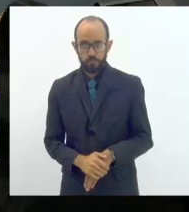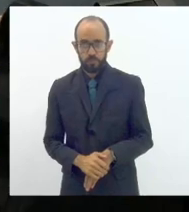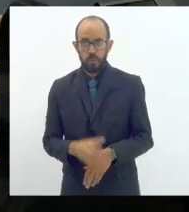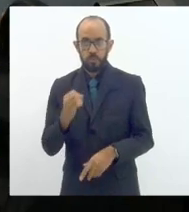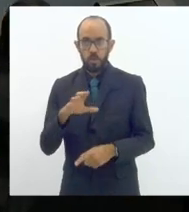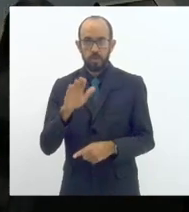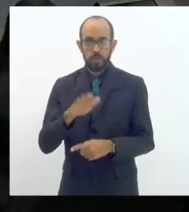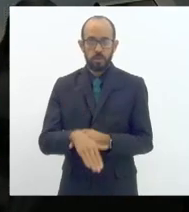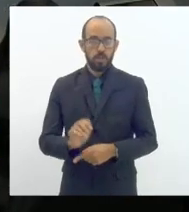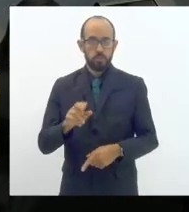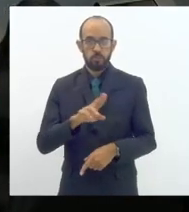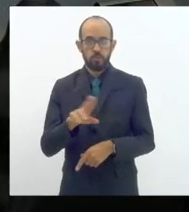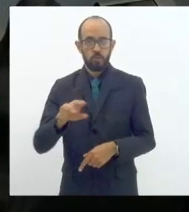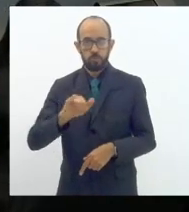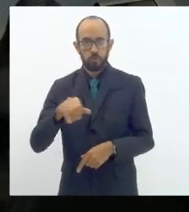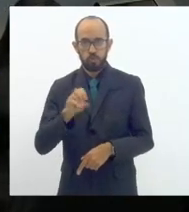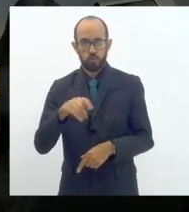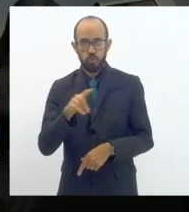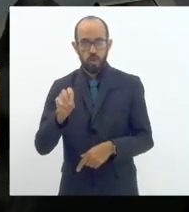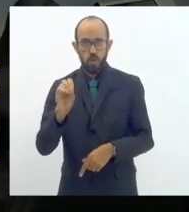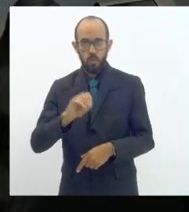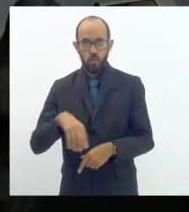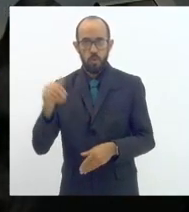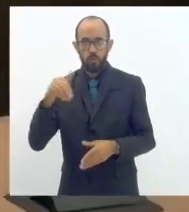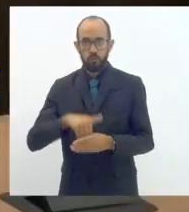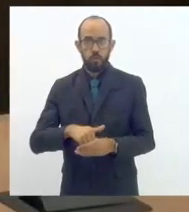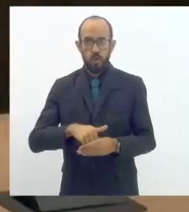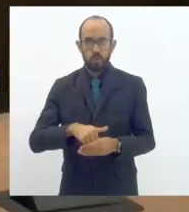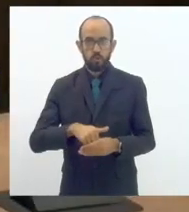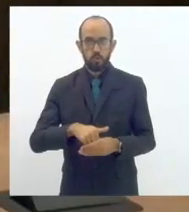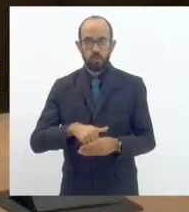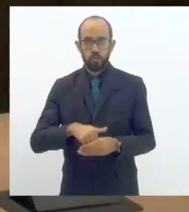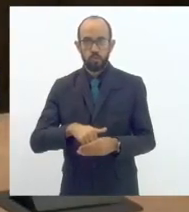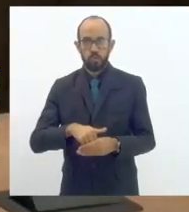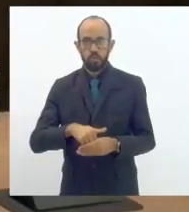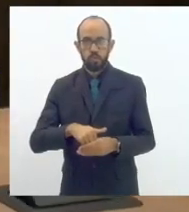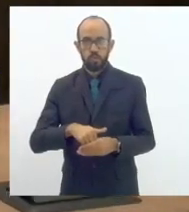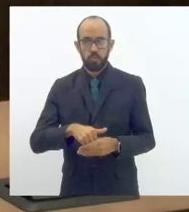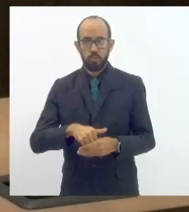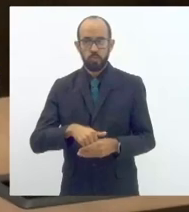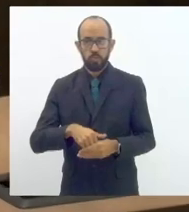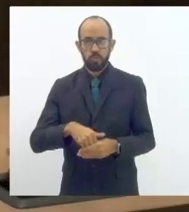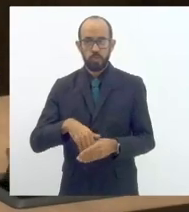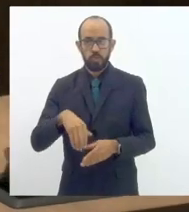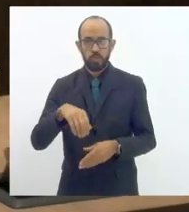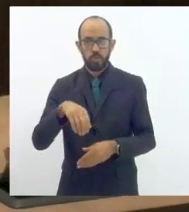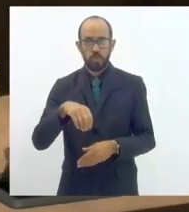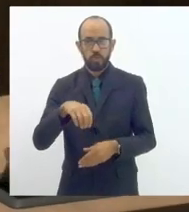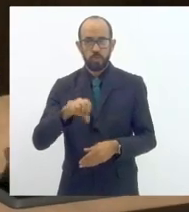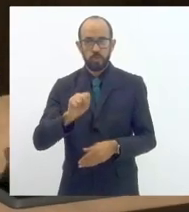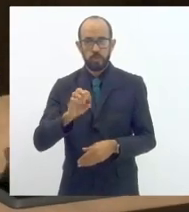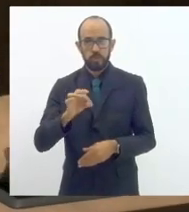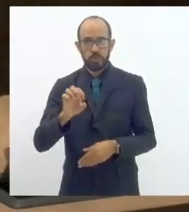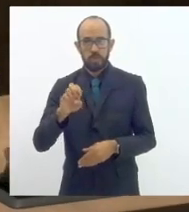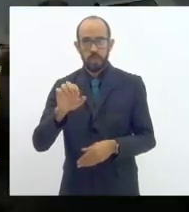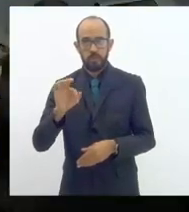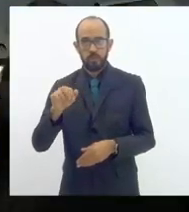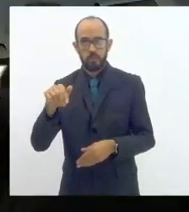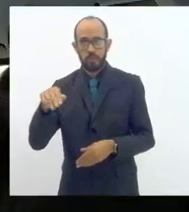Boa tarde, gente, meu nome é João Vitor, e eu voto na Stephanie de Resende.